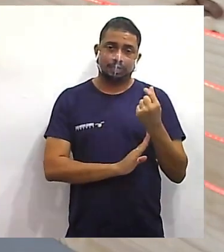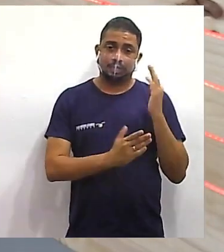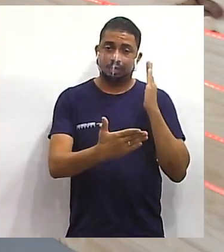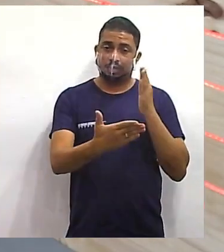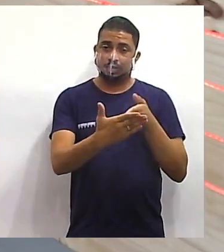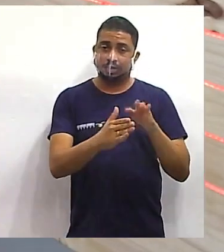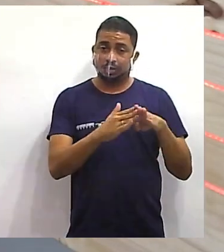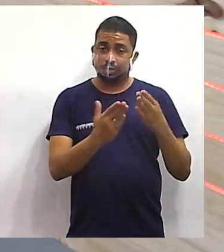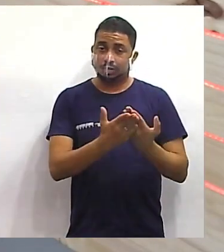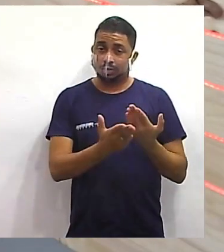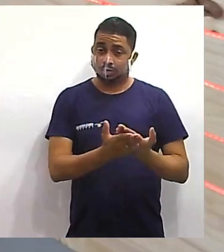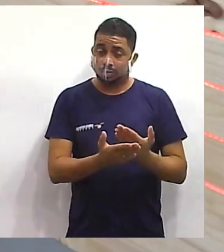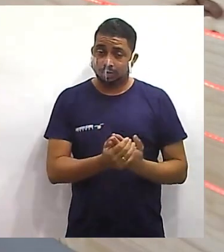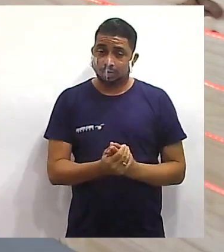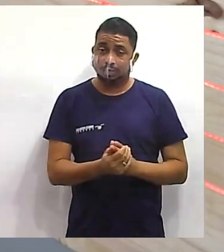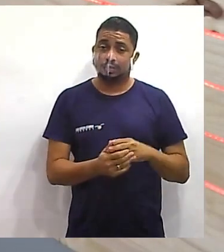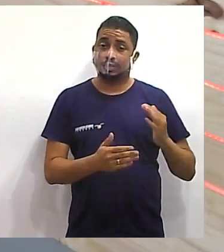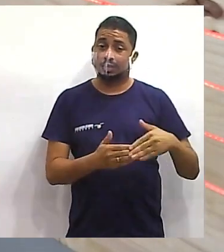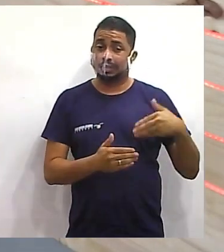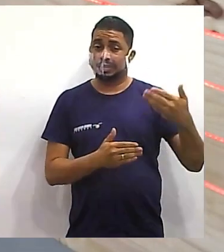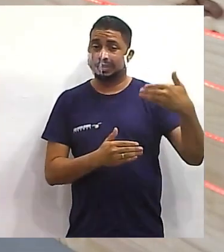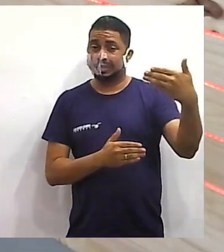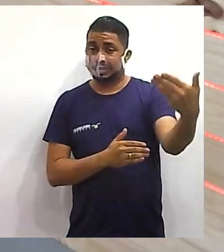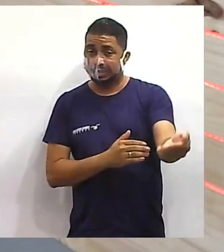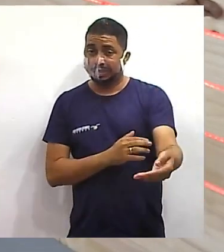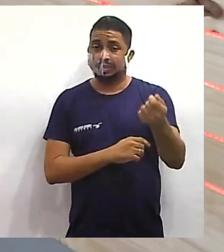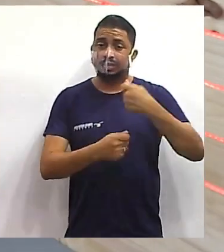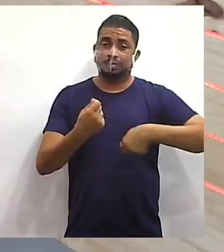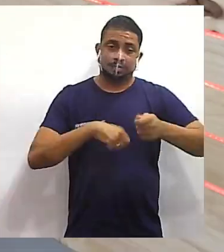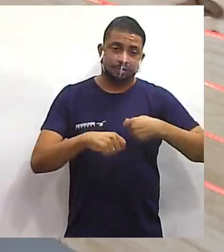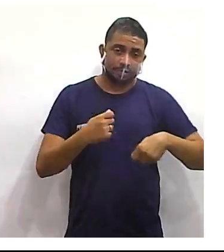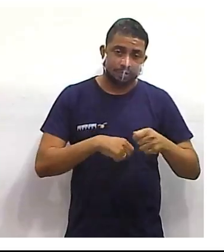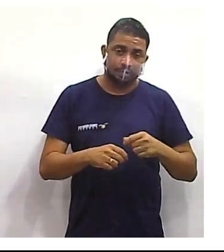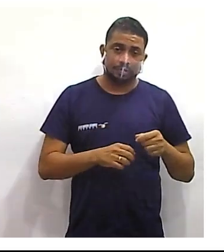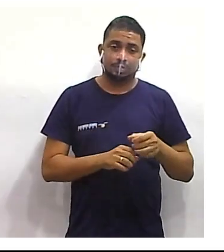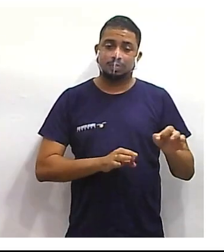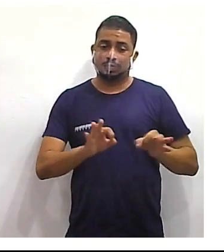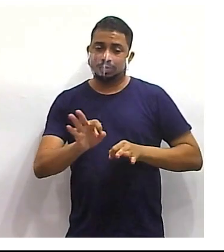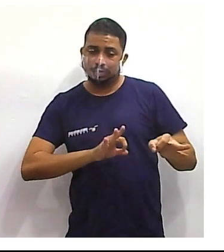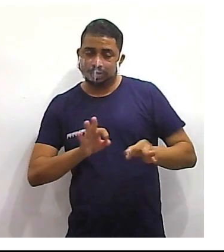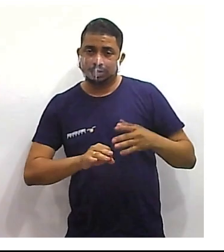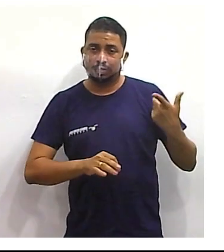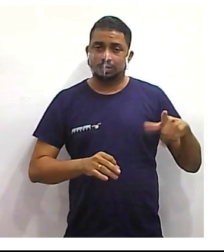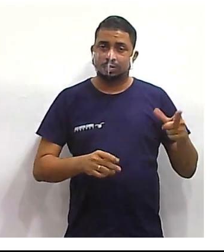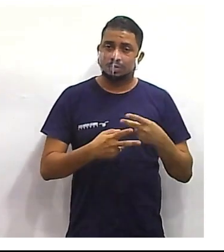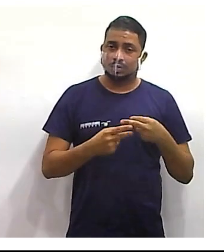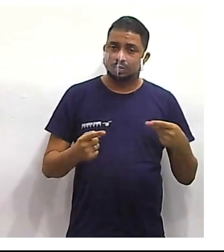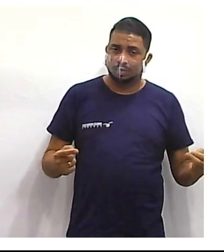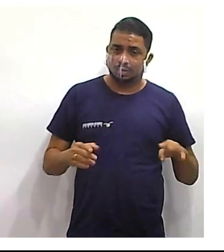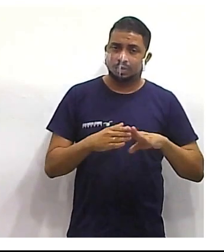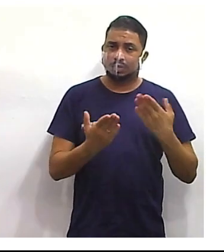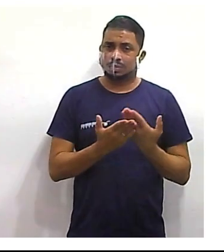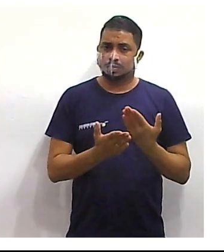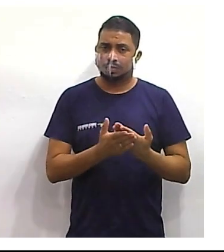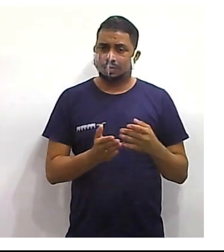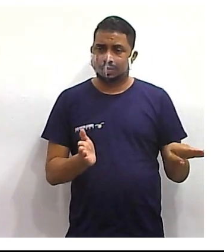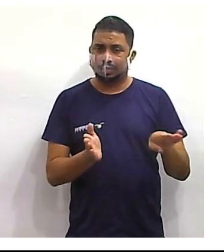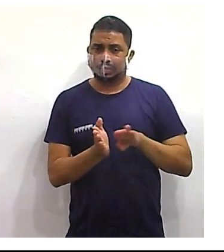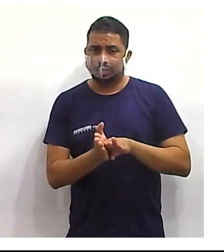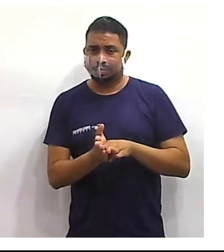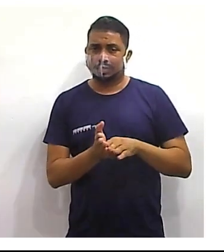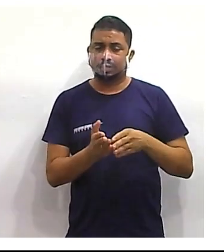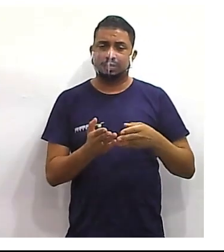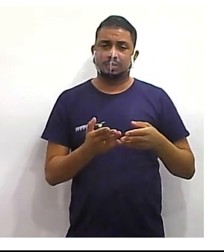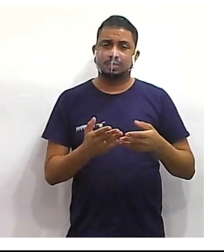na Escola, além de administrar e controlar outros recursos. A escola pode receber